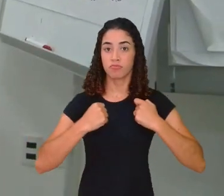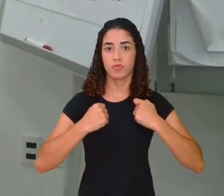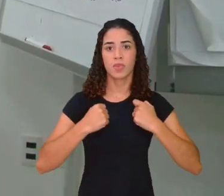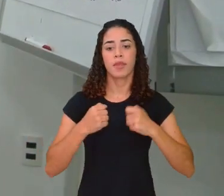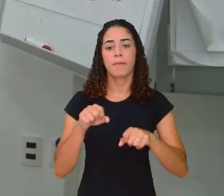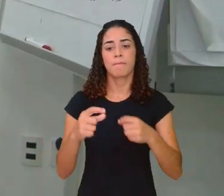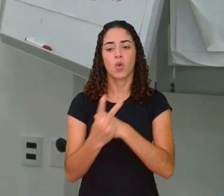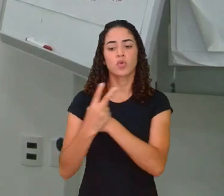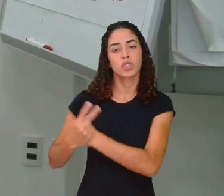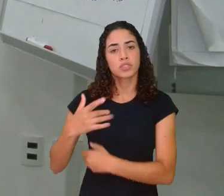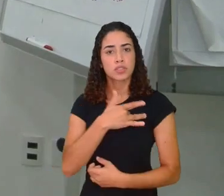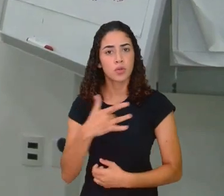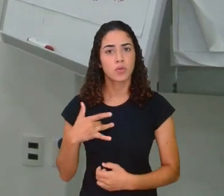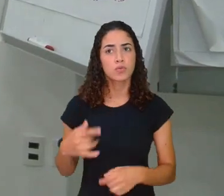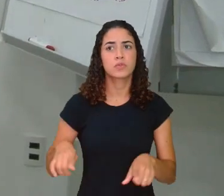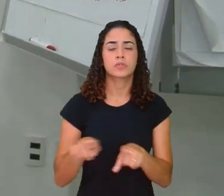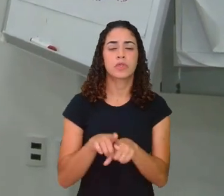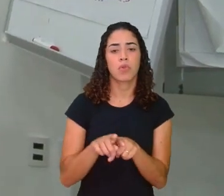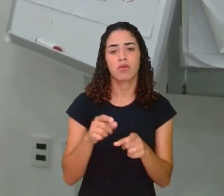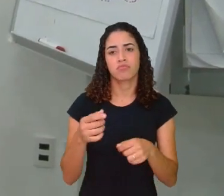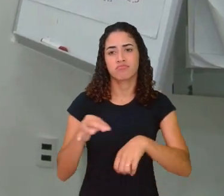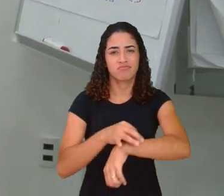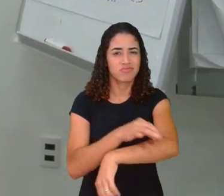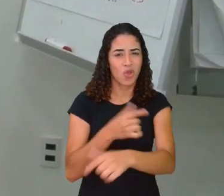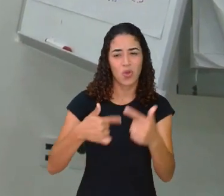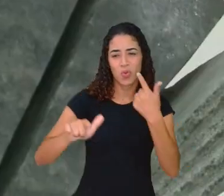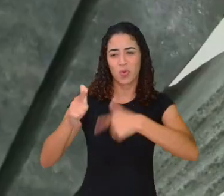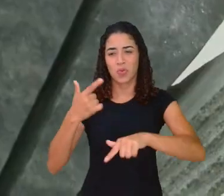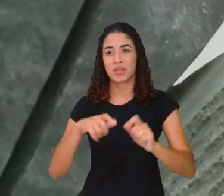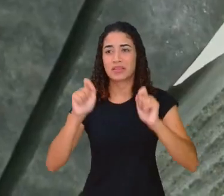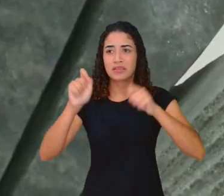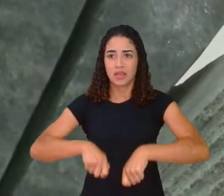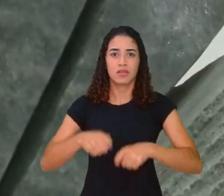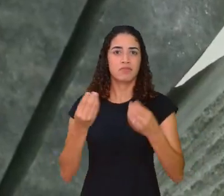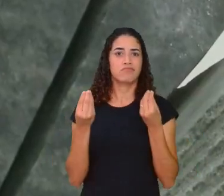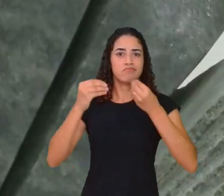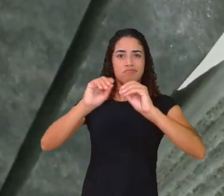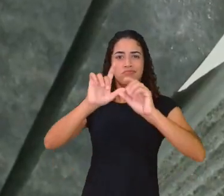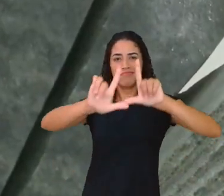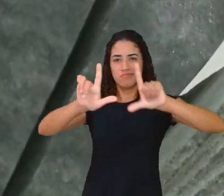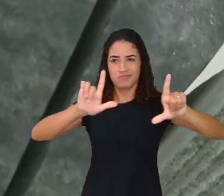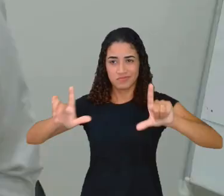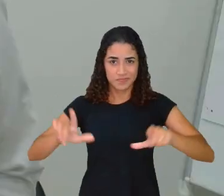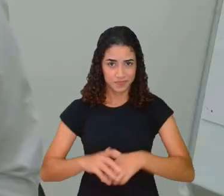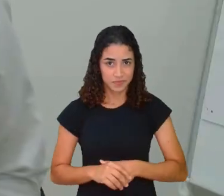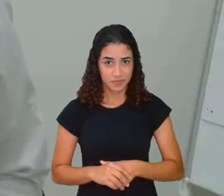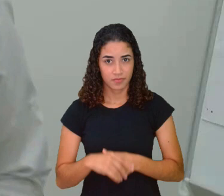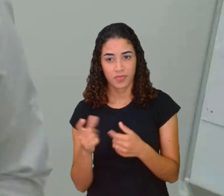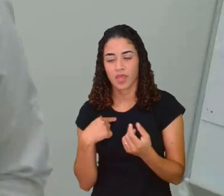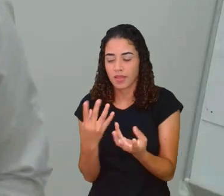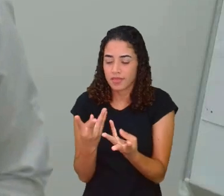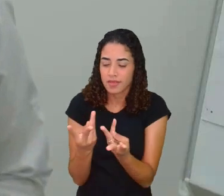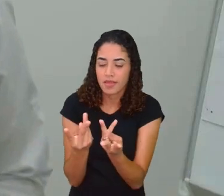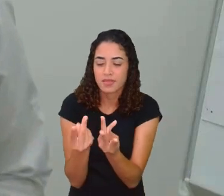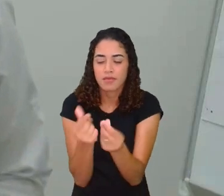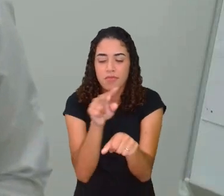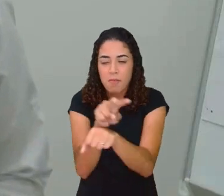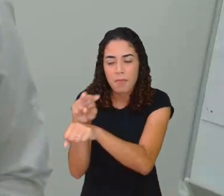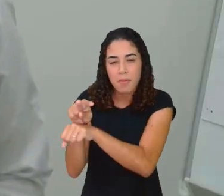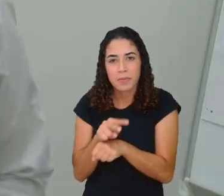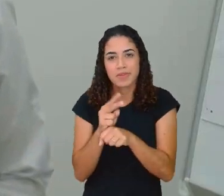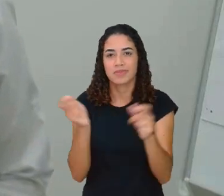deles e evitam que micro-organismos possam contaminar as peças. É na delicadeza da conservação que permite essas